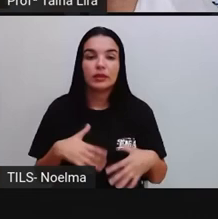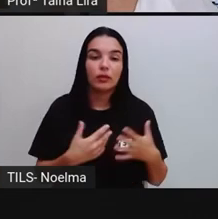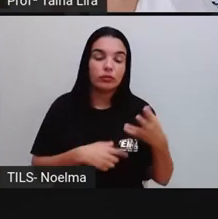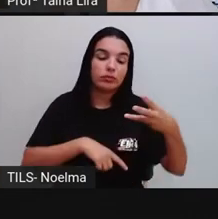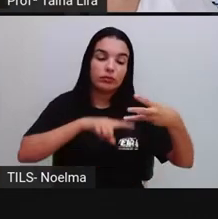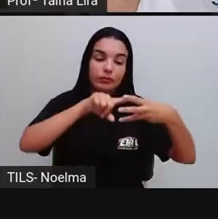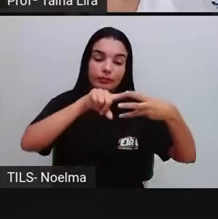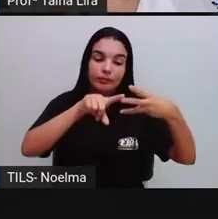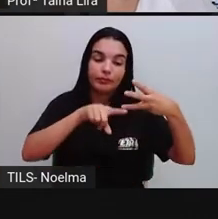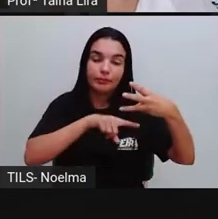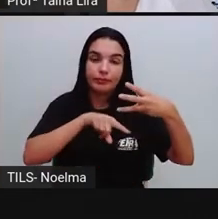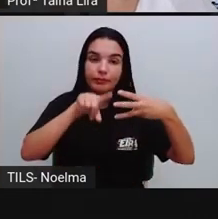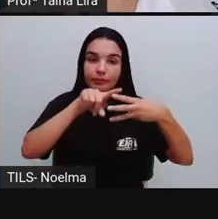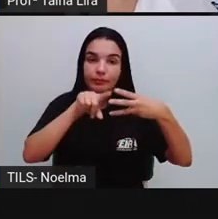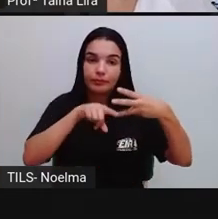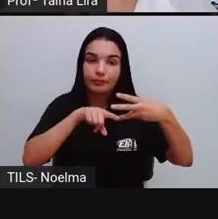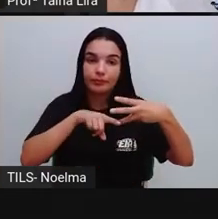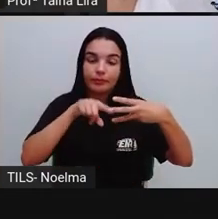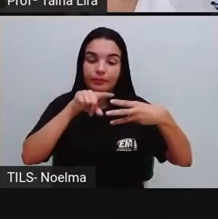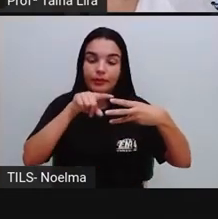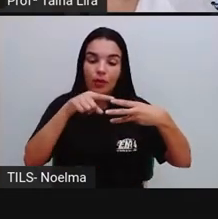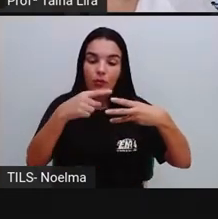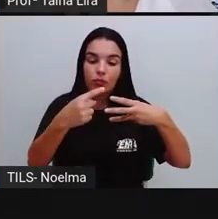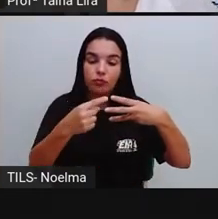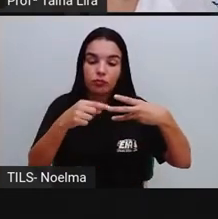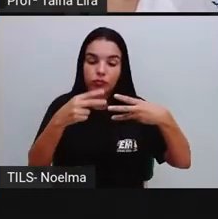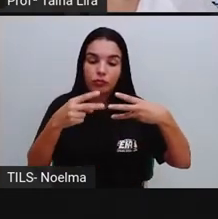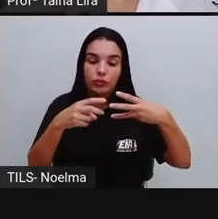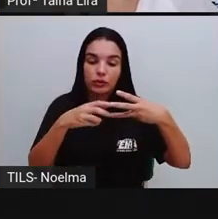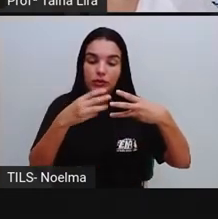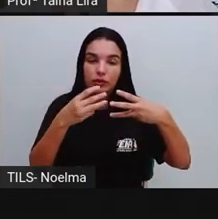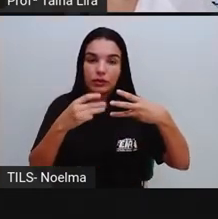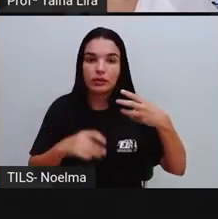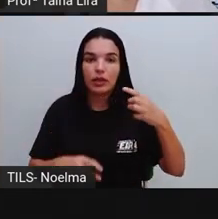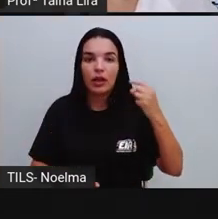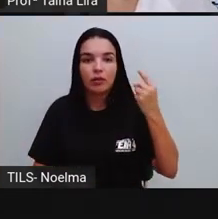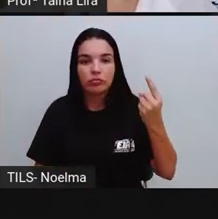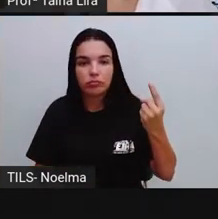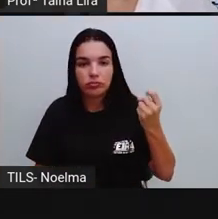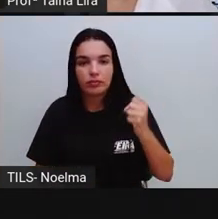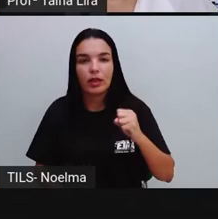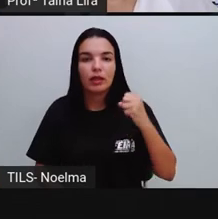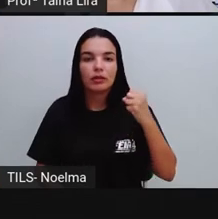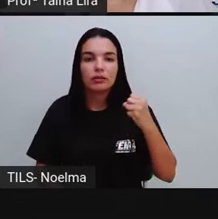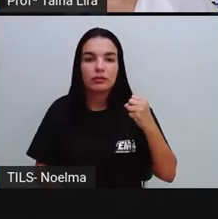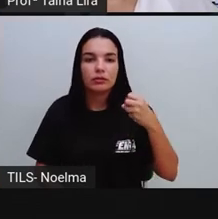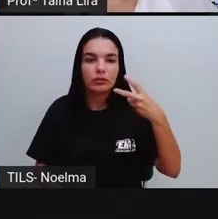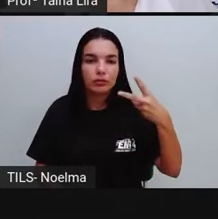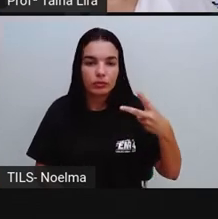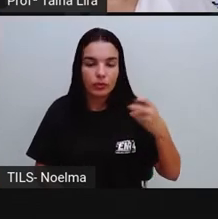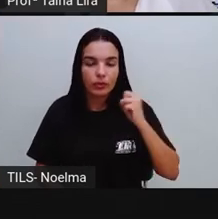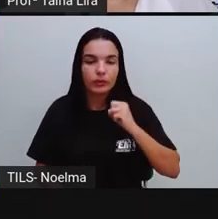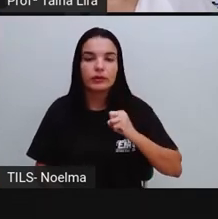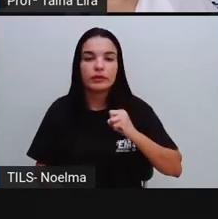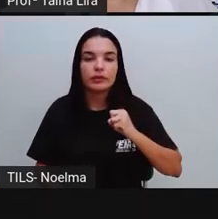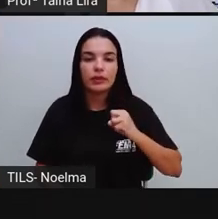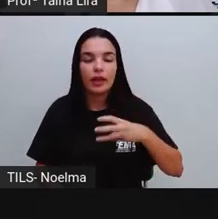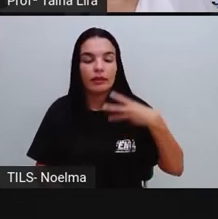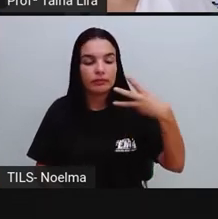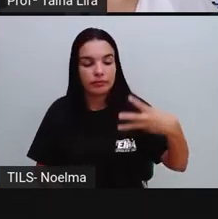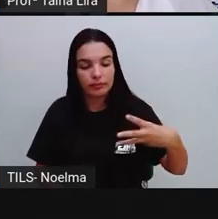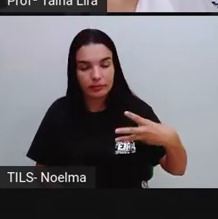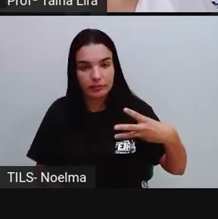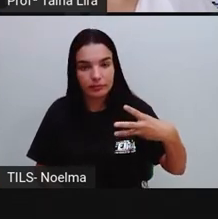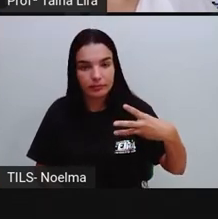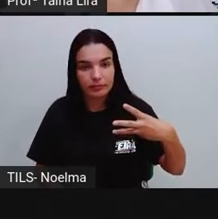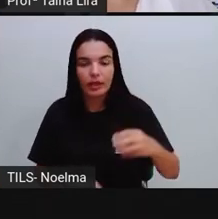eu posso ir aqui, ó, equipe 1, 2 e 3. Então, ó, um aluno na equipe 1, um na equipe 2,